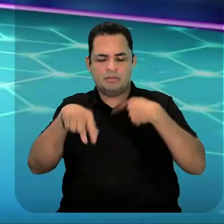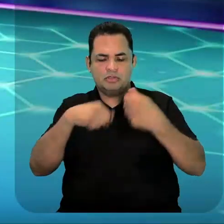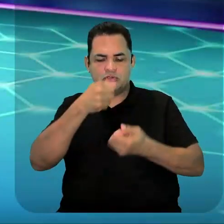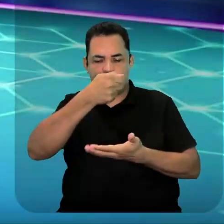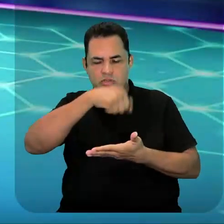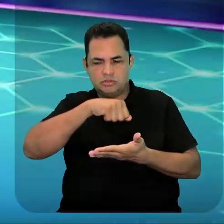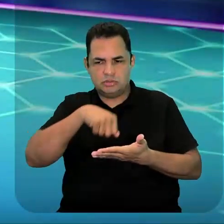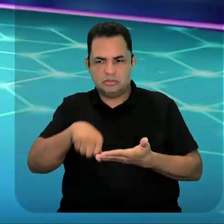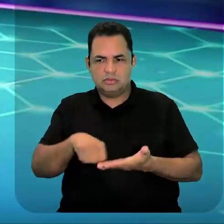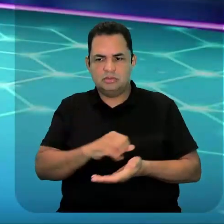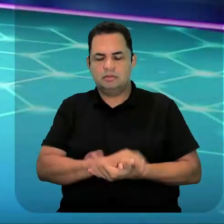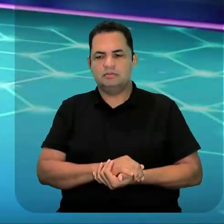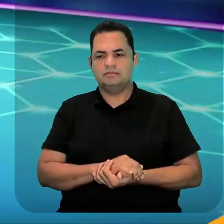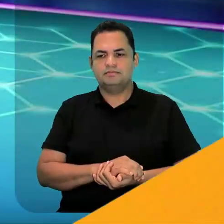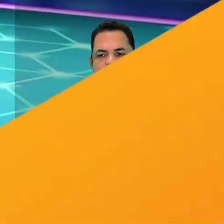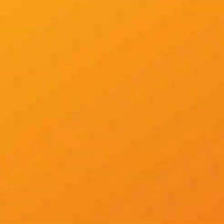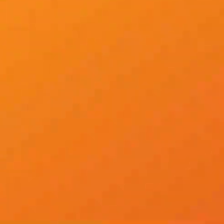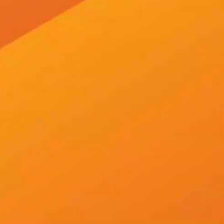correção.